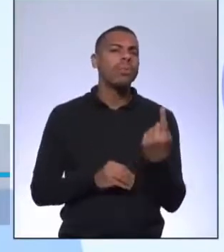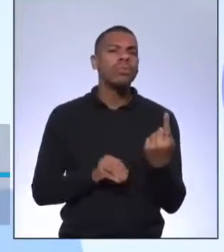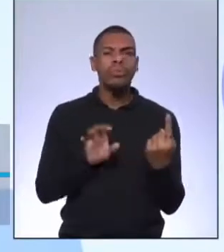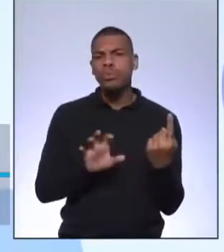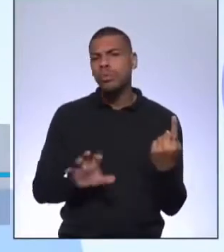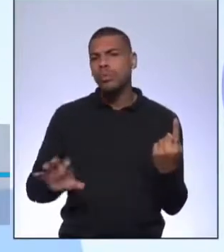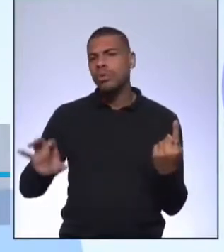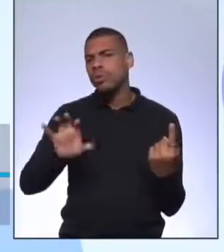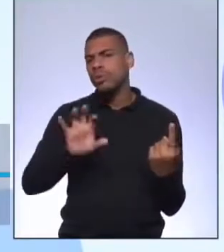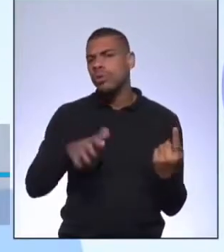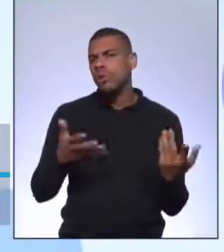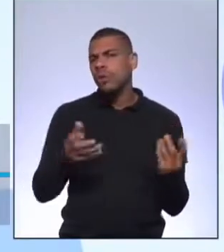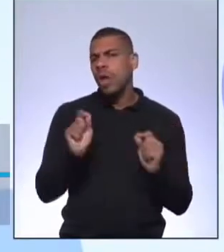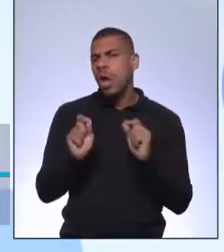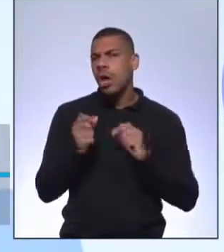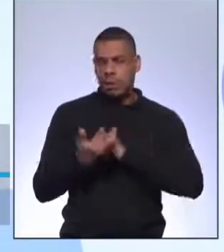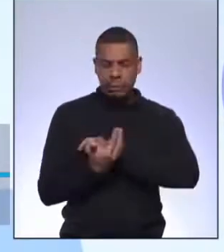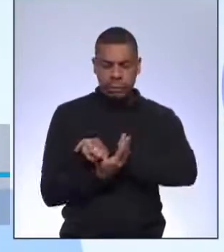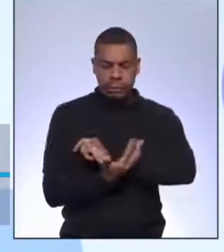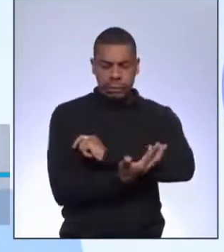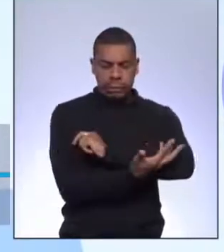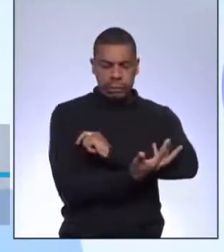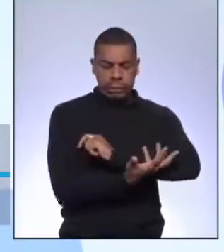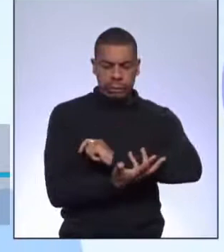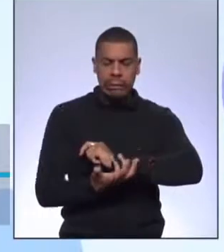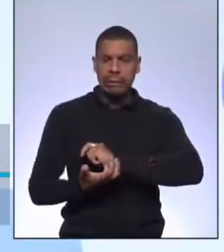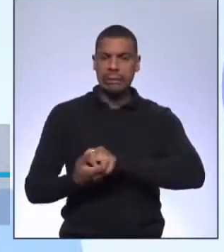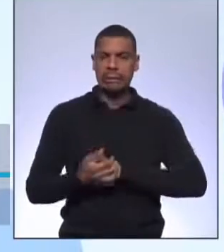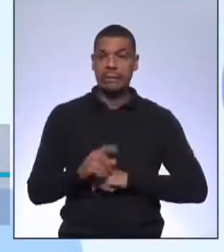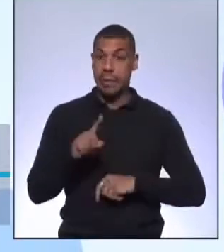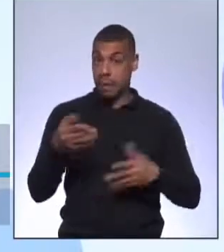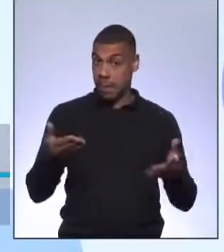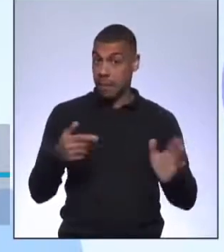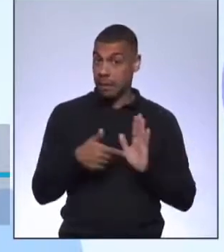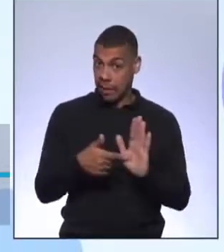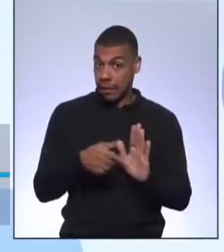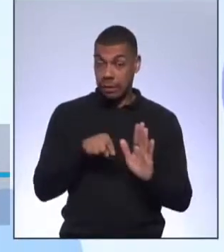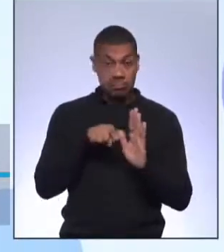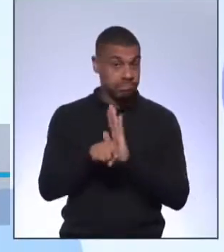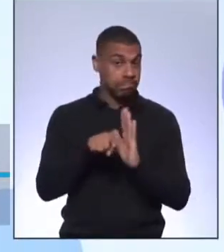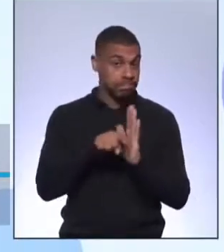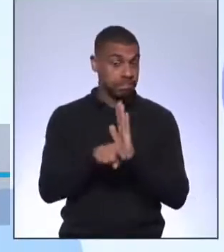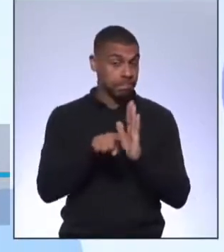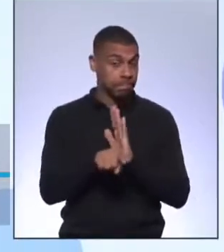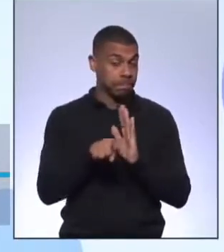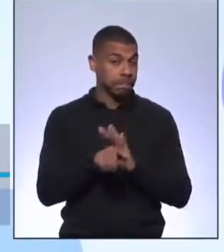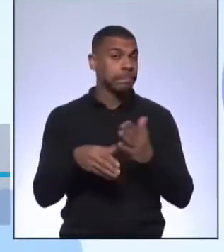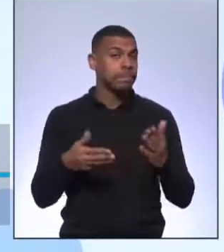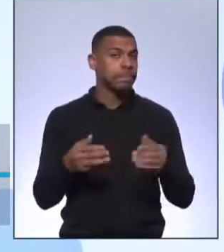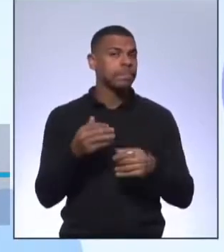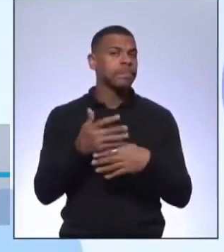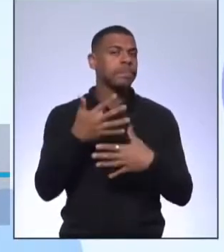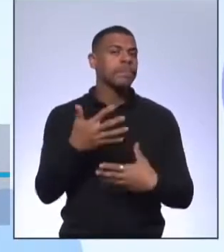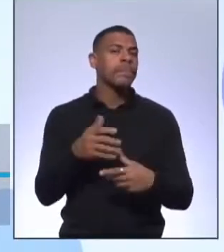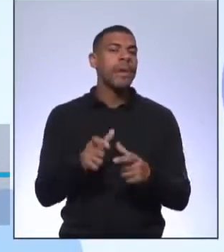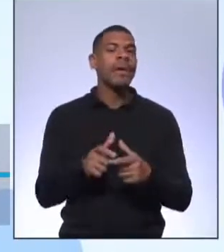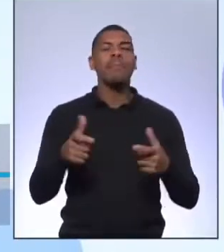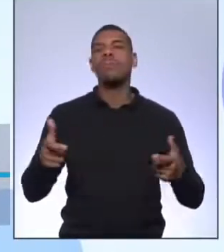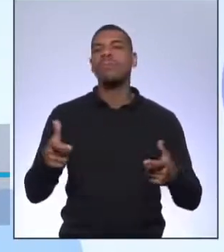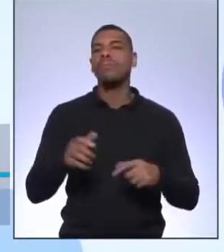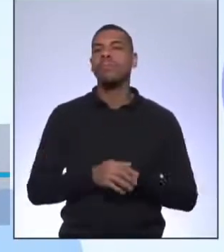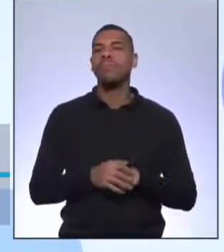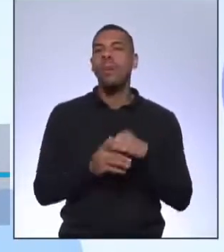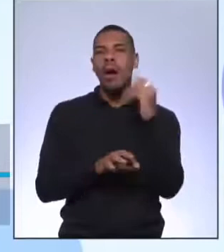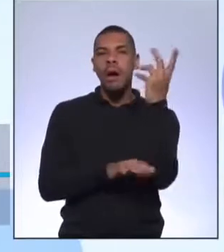não comentou muito sobre vegetação mesmo, né? Mas voltando É aí ao verdade. chat dessa pergunta, predominantemente escreveram